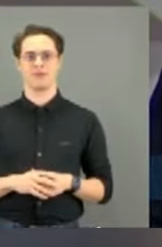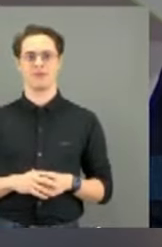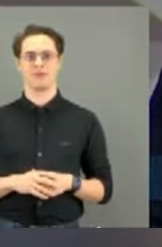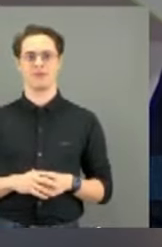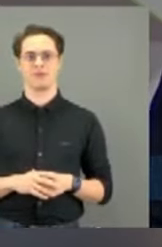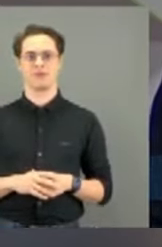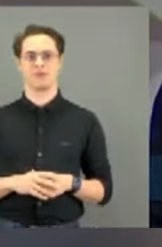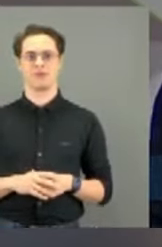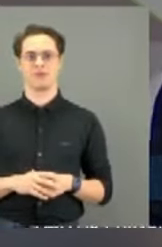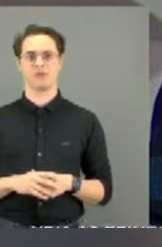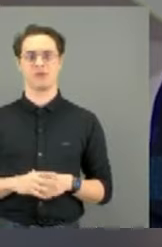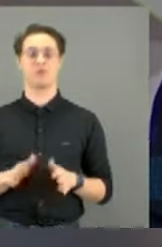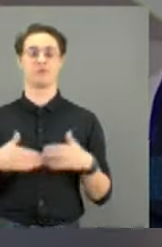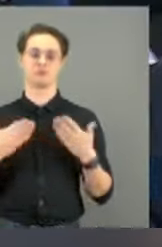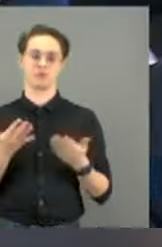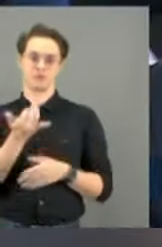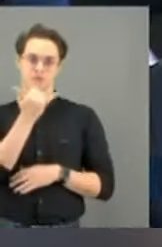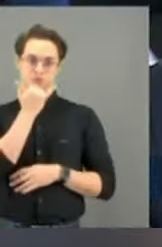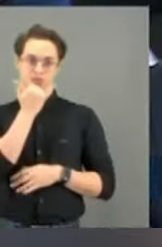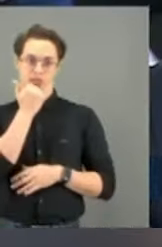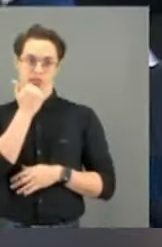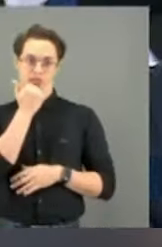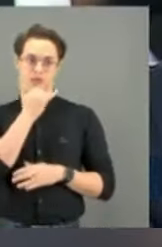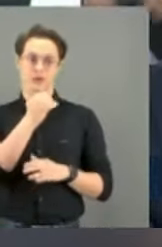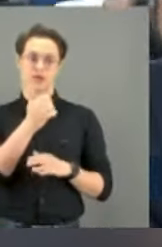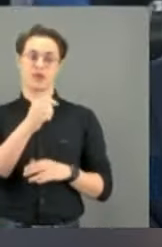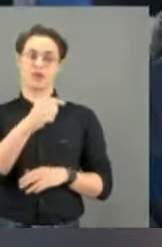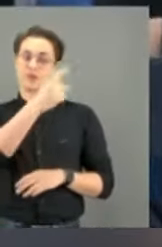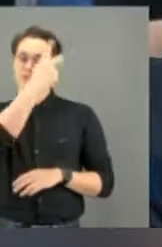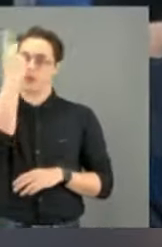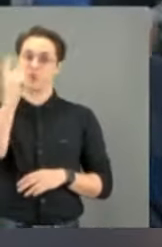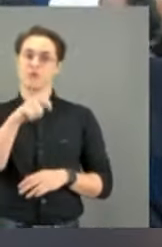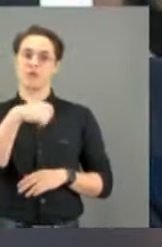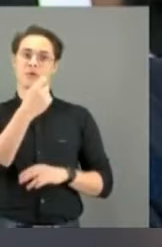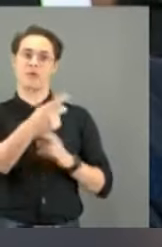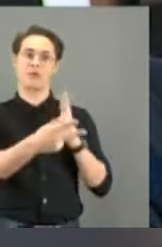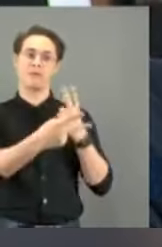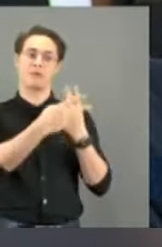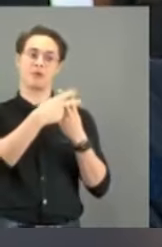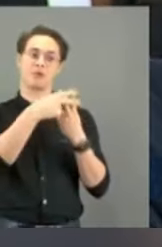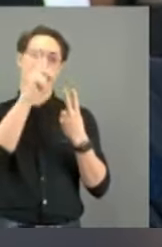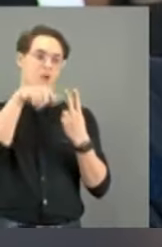O bandido aqui, desculpe, senhor Valdo, que foi preso, é o senhor.